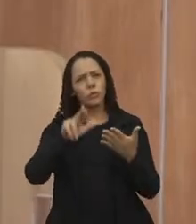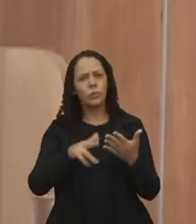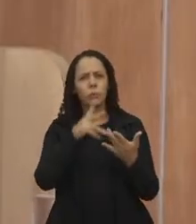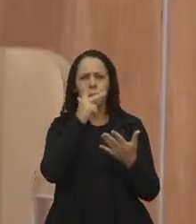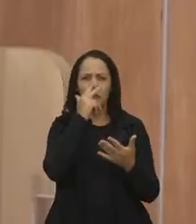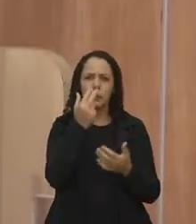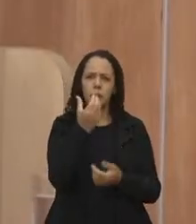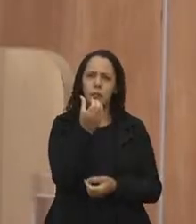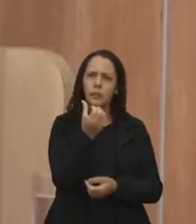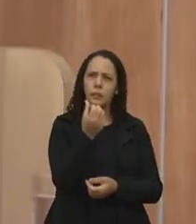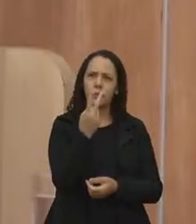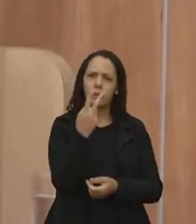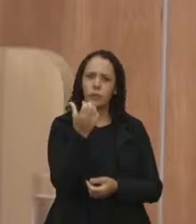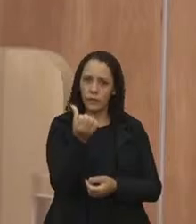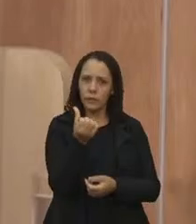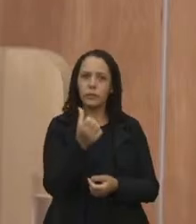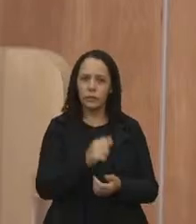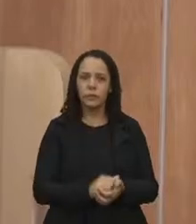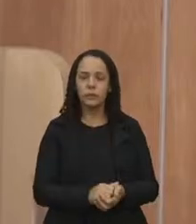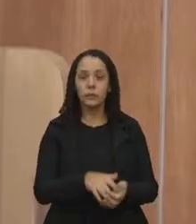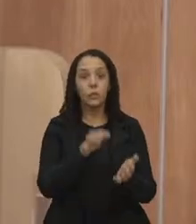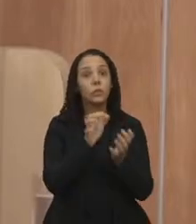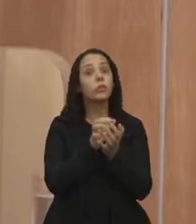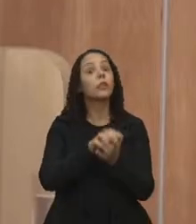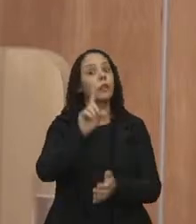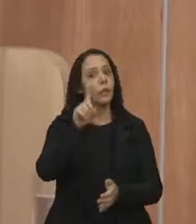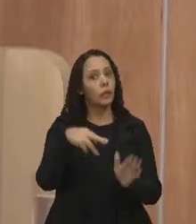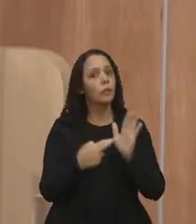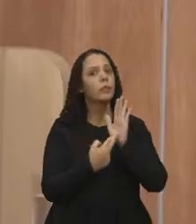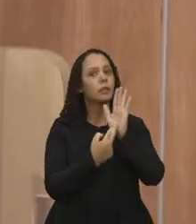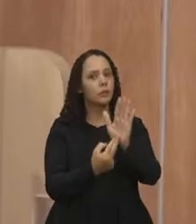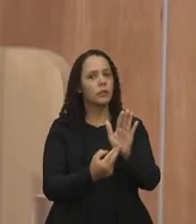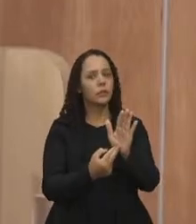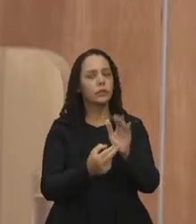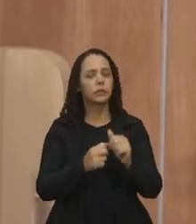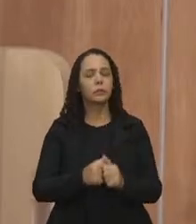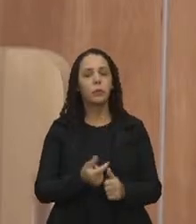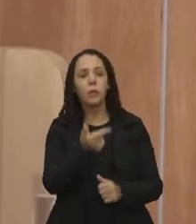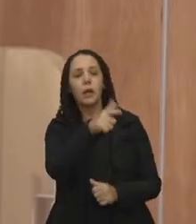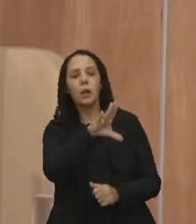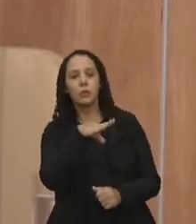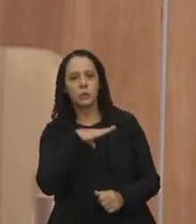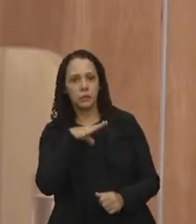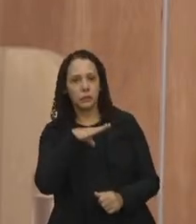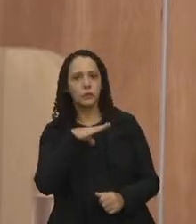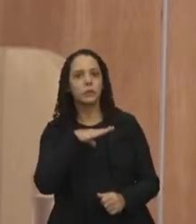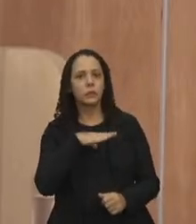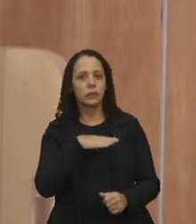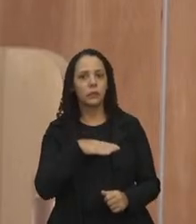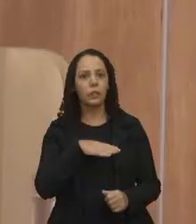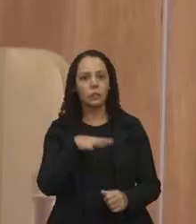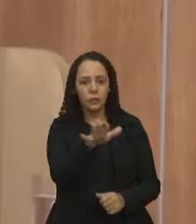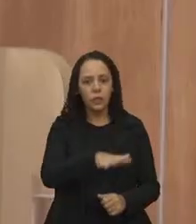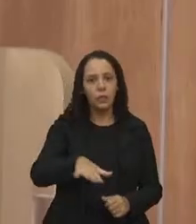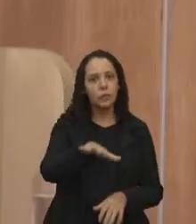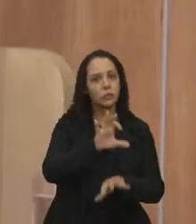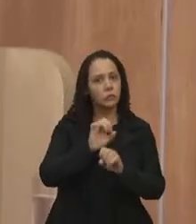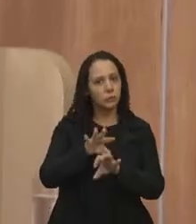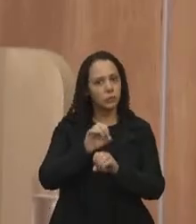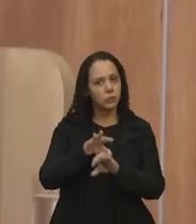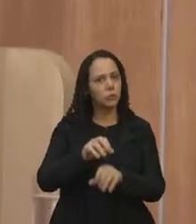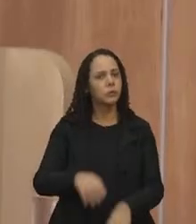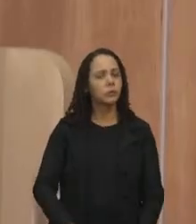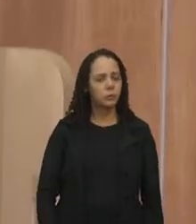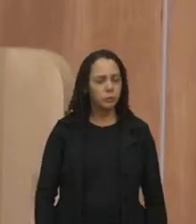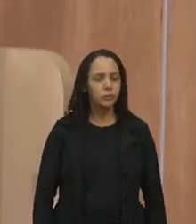26, se eu não me engano. Então, Jacareí é uma referência, inclusive, para outras cidades em termos de estudo. Então, acho que tudo